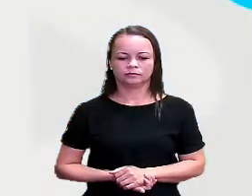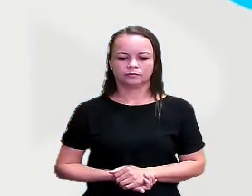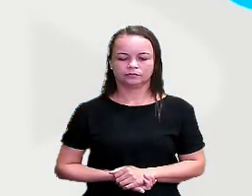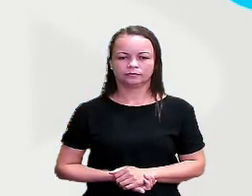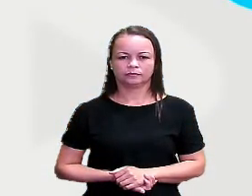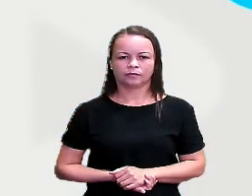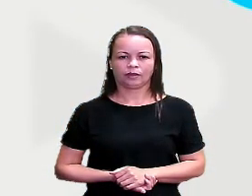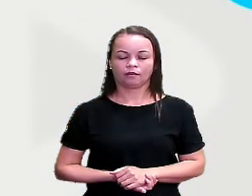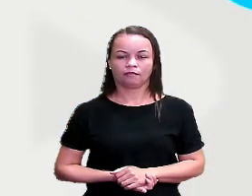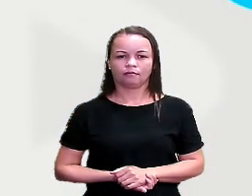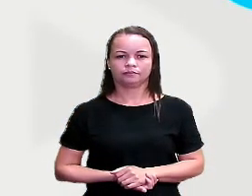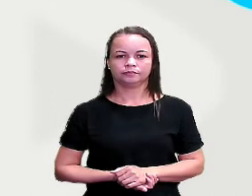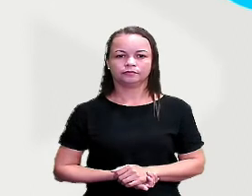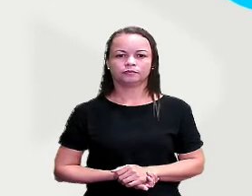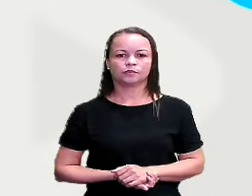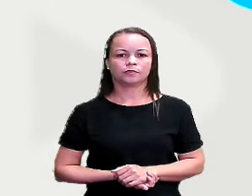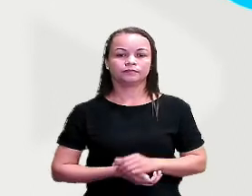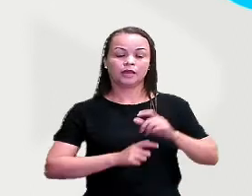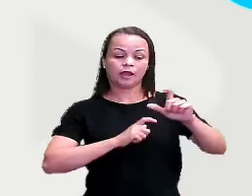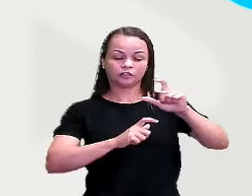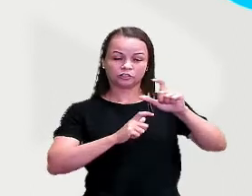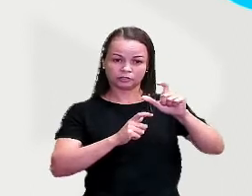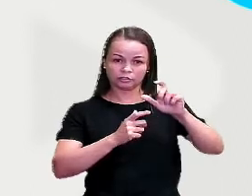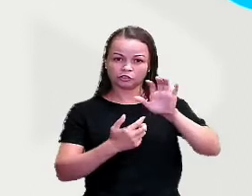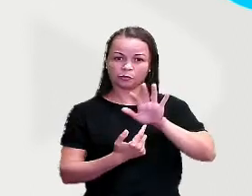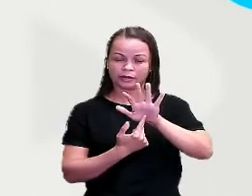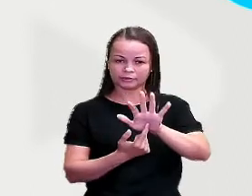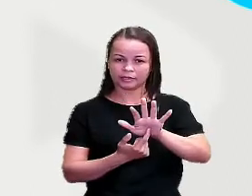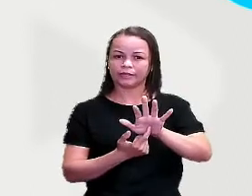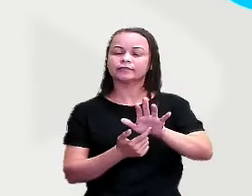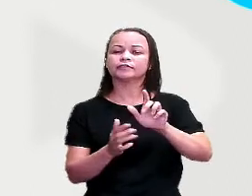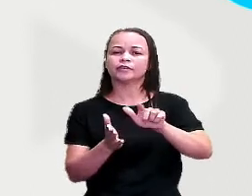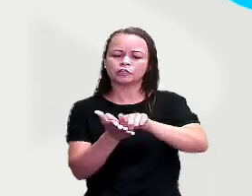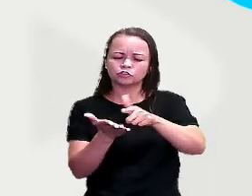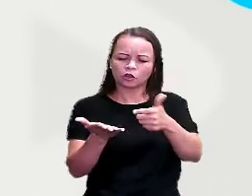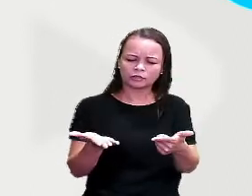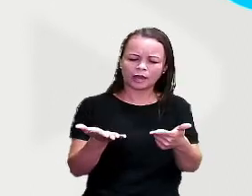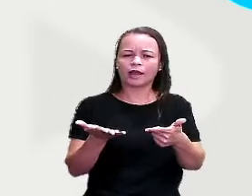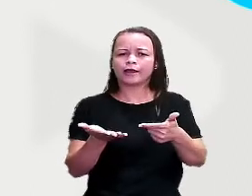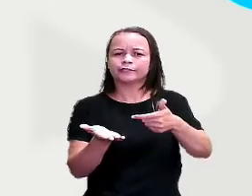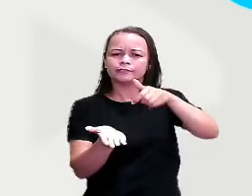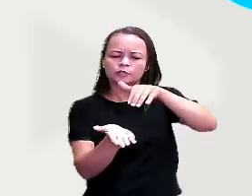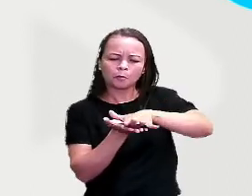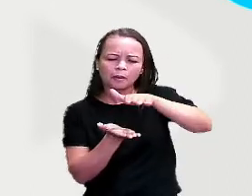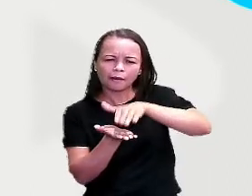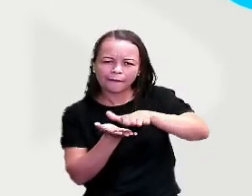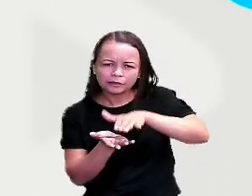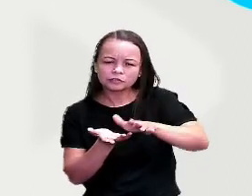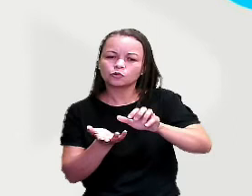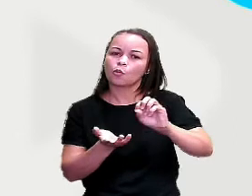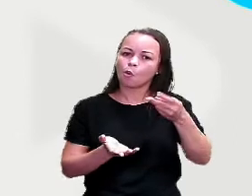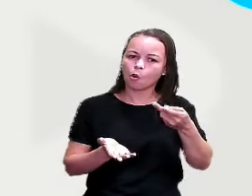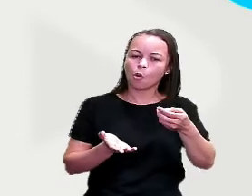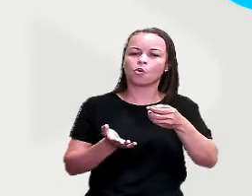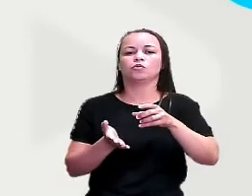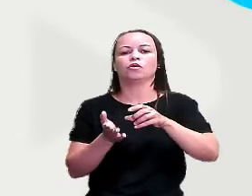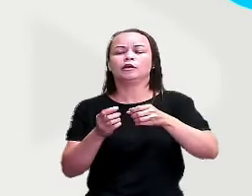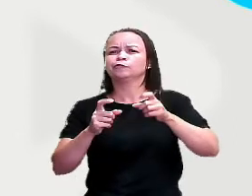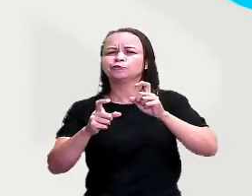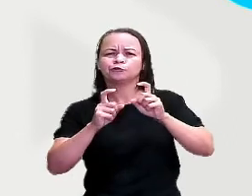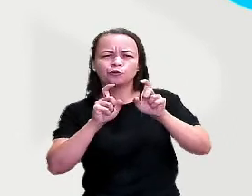As tirinhas, elas estão presentes em diversos jornais, sejam impressos ou digitais. Também encontramos as tirinhas